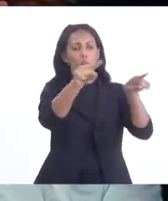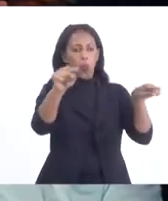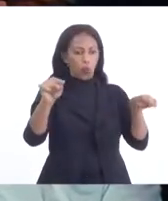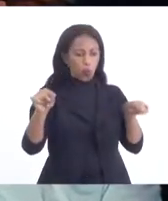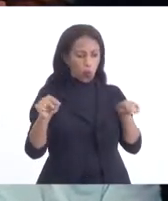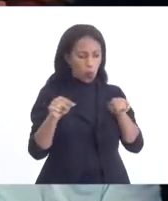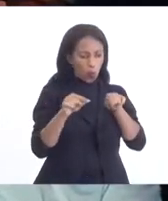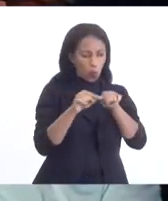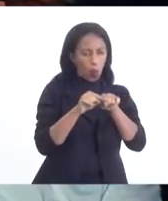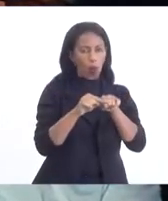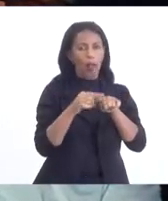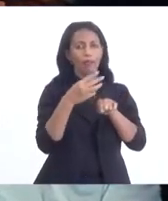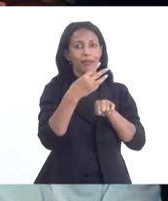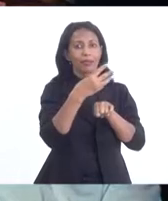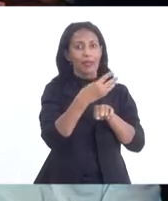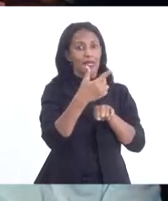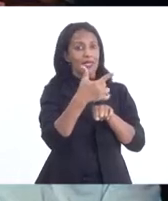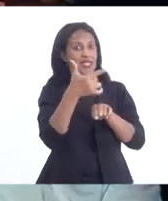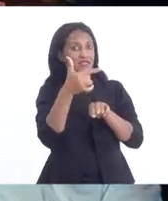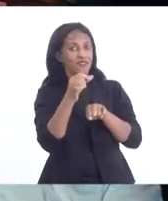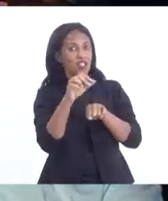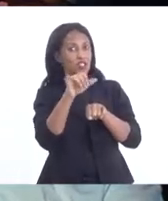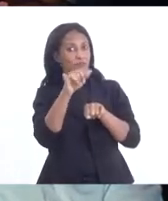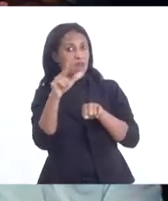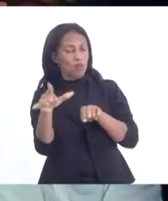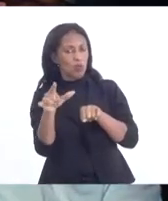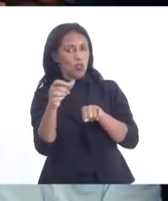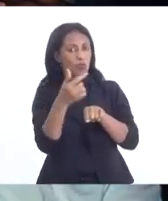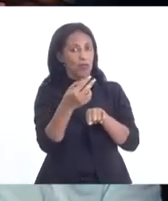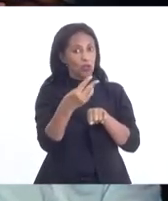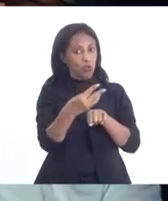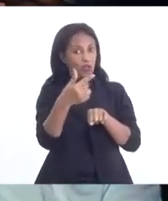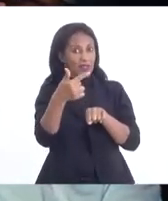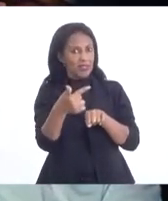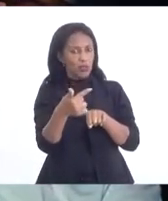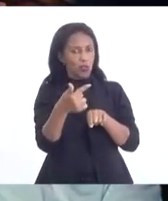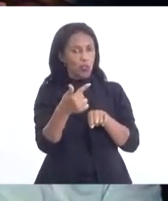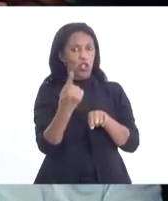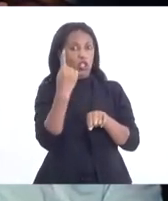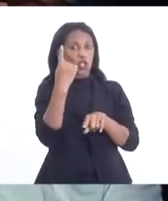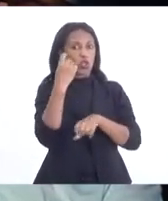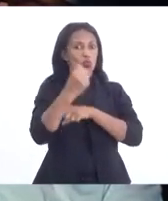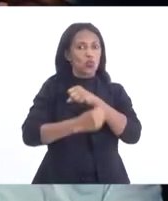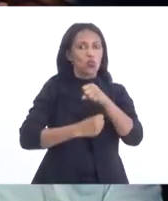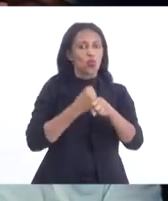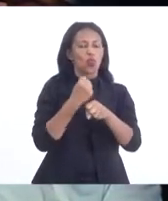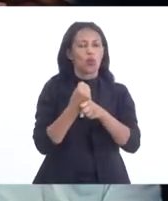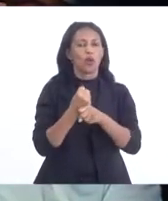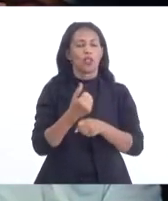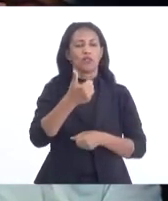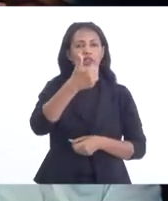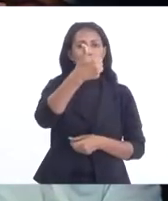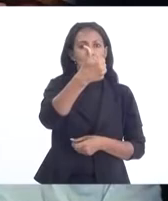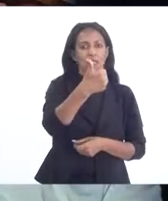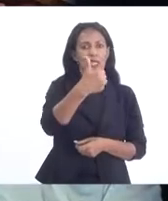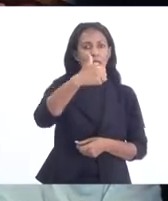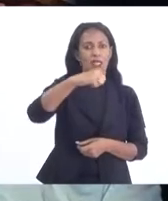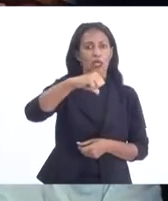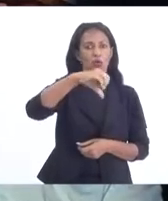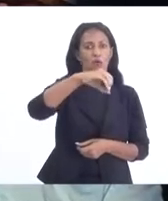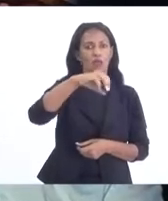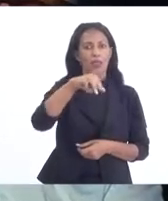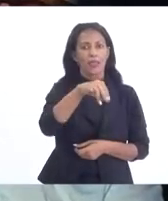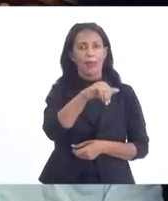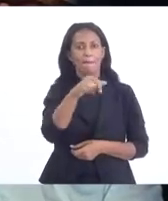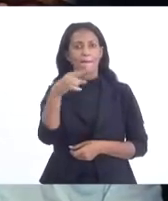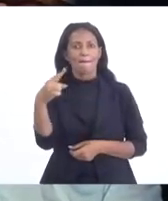região toda, dos 320 mil hectares. A gente vai ter uma produção anual de 190 mil toneladas de